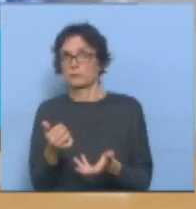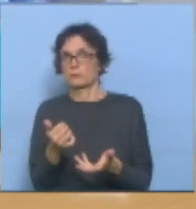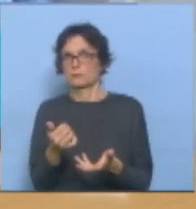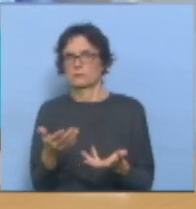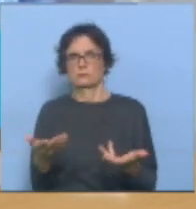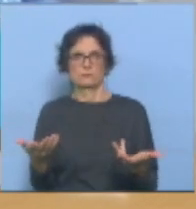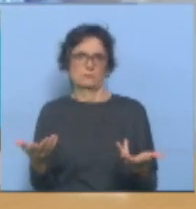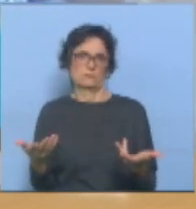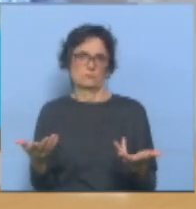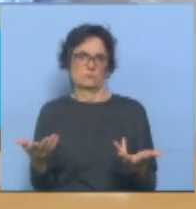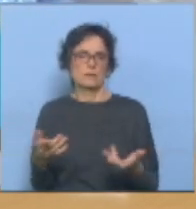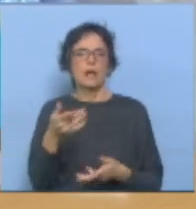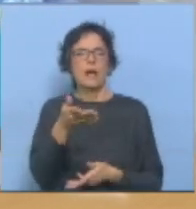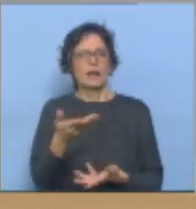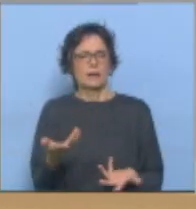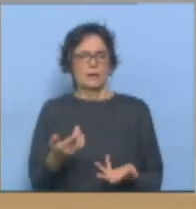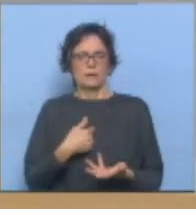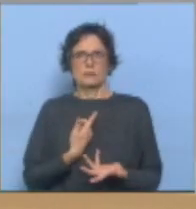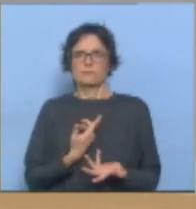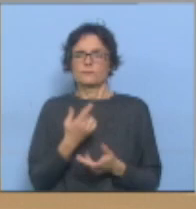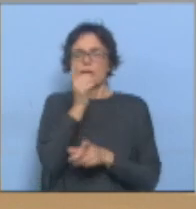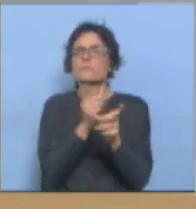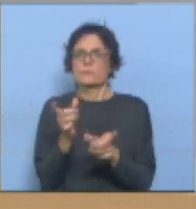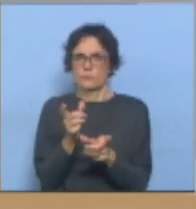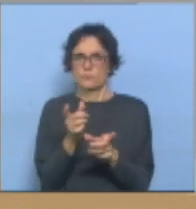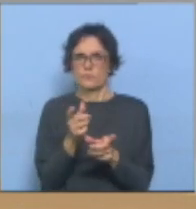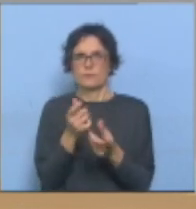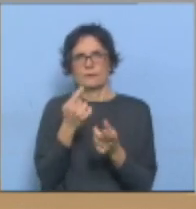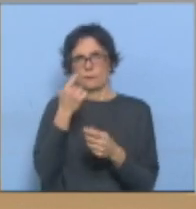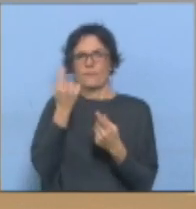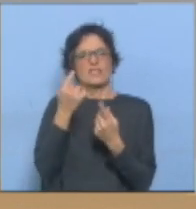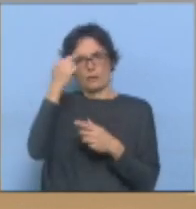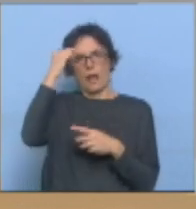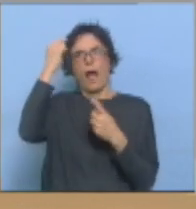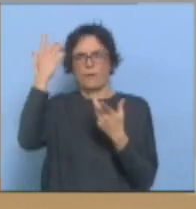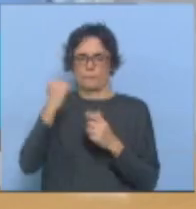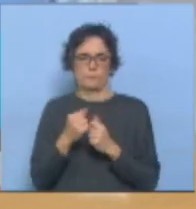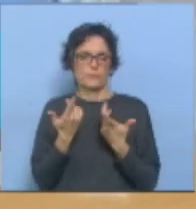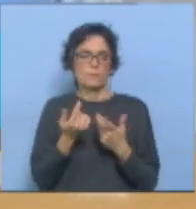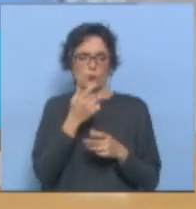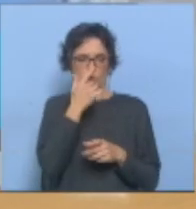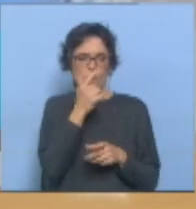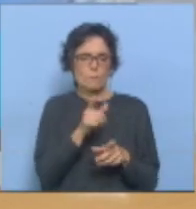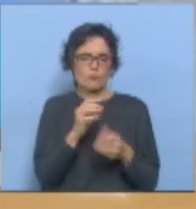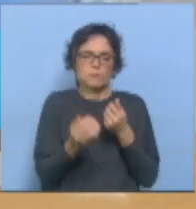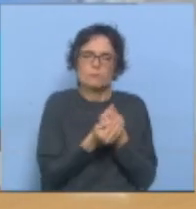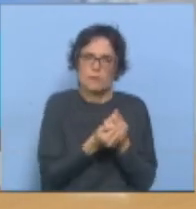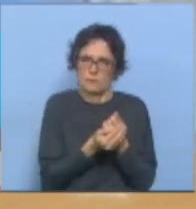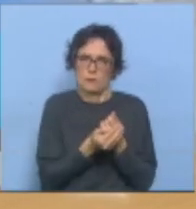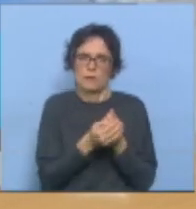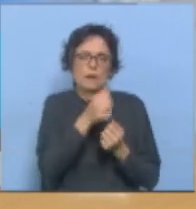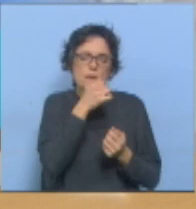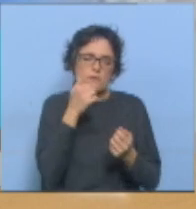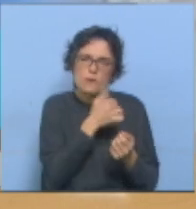não é? As próprias pessoas podem achar isso, quer dizer, um idoso em sofrimento, em fim de vida, que dá